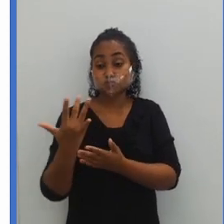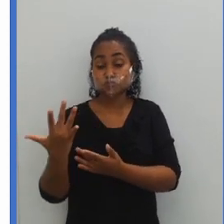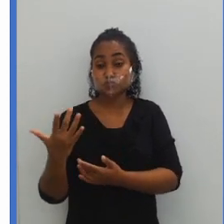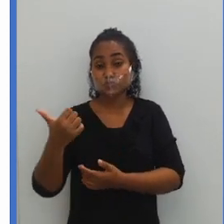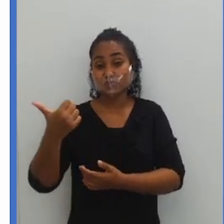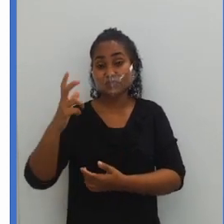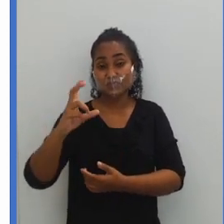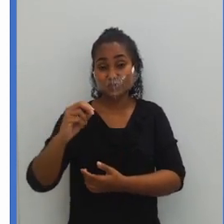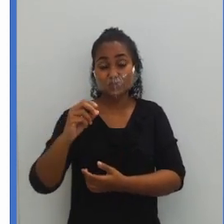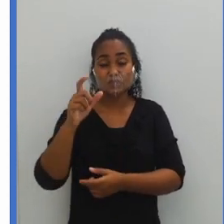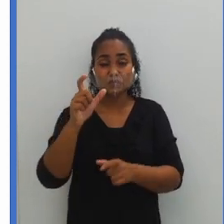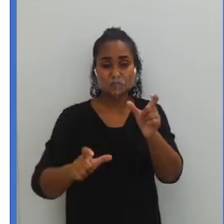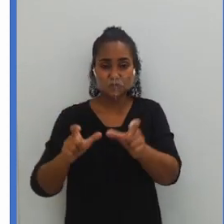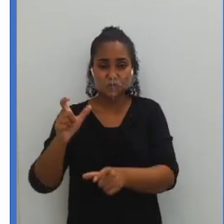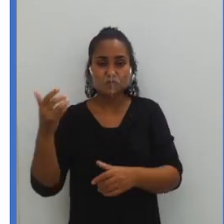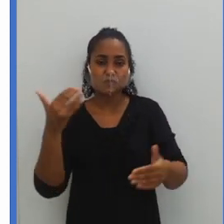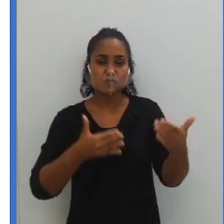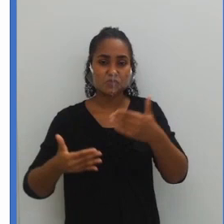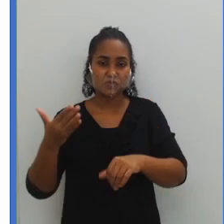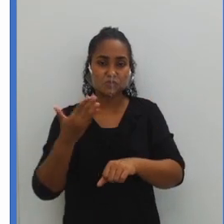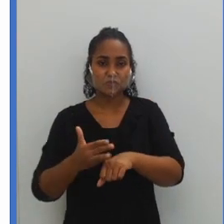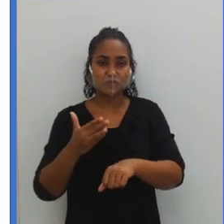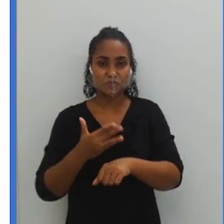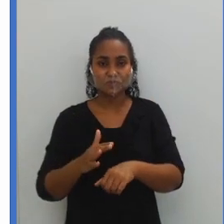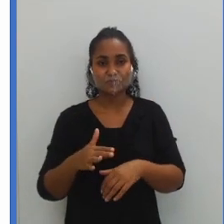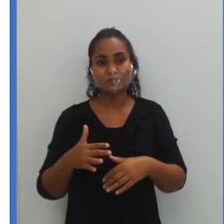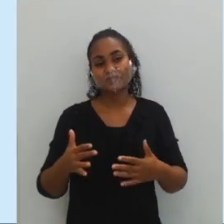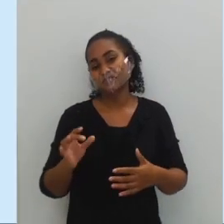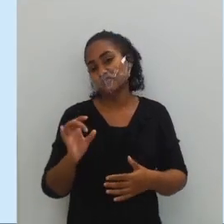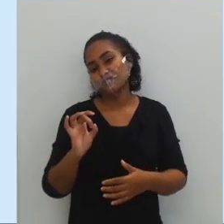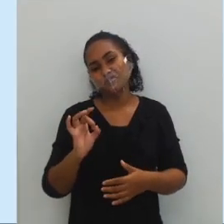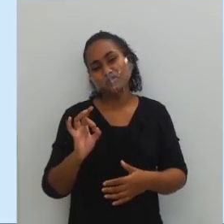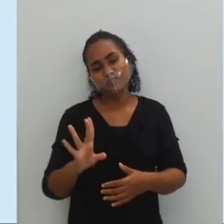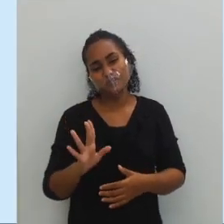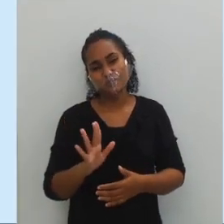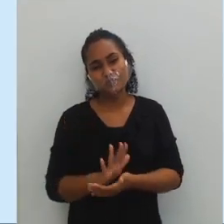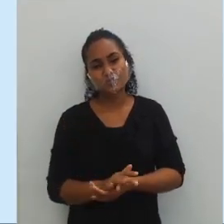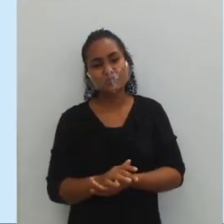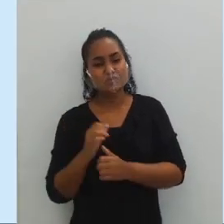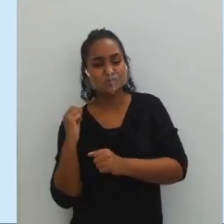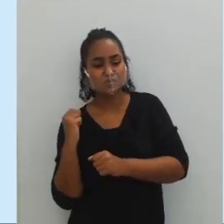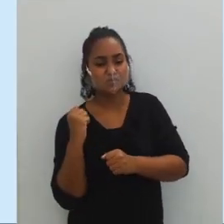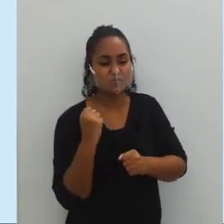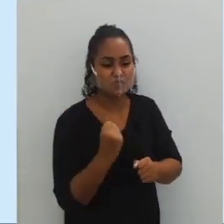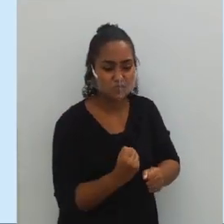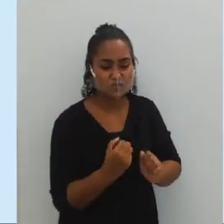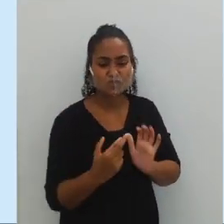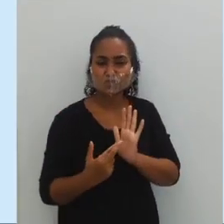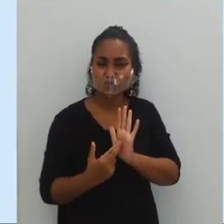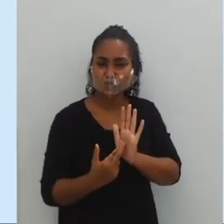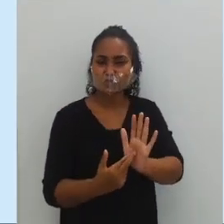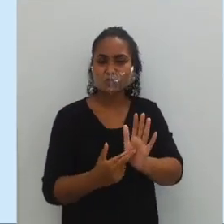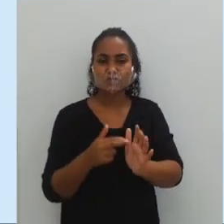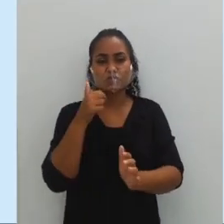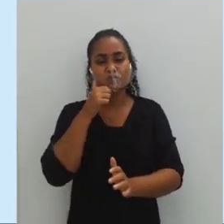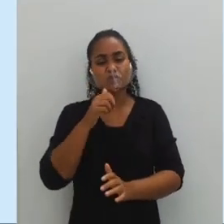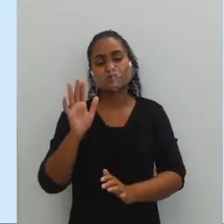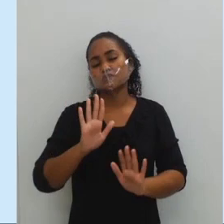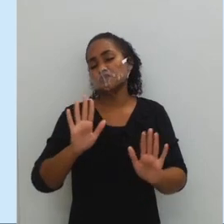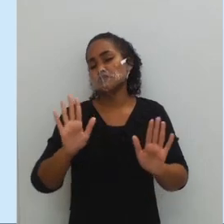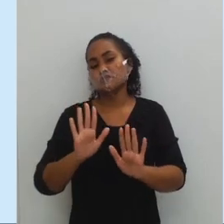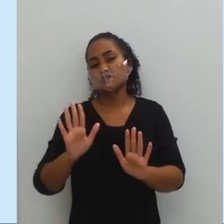mais de 150 mulheres presentes nesse treinão. Mas não somente o jiu-jitsu tem a sua